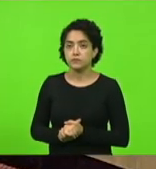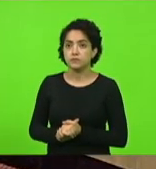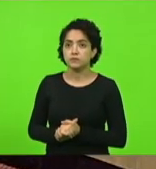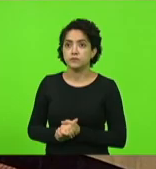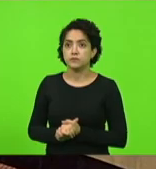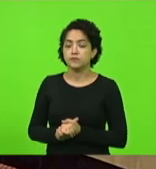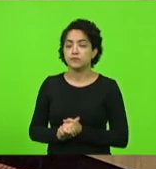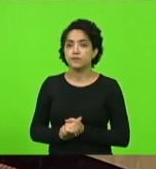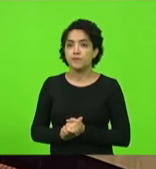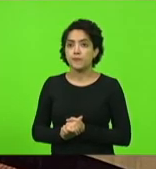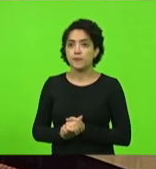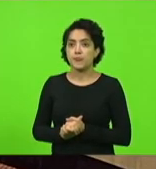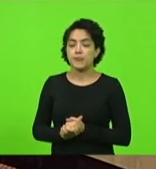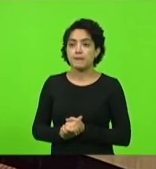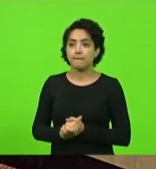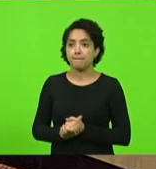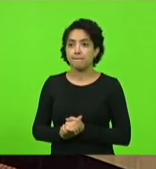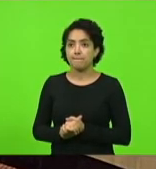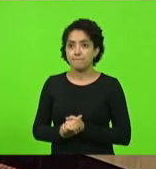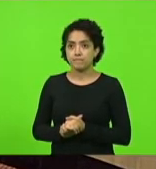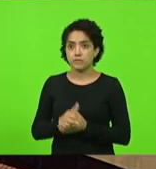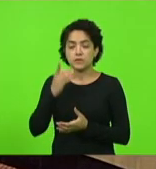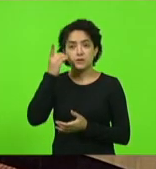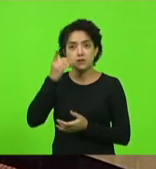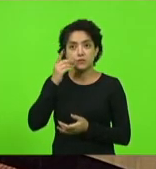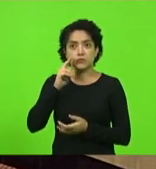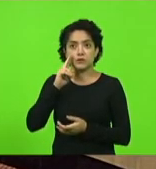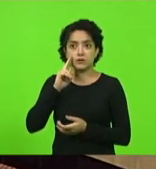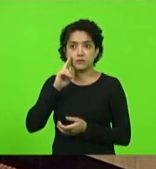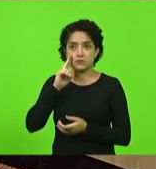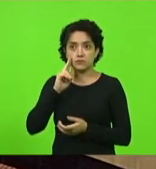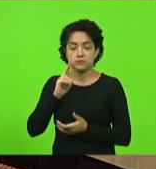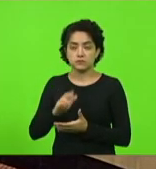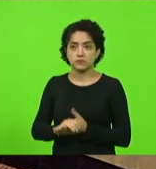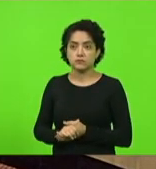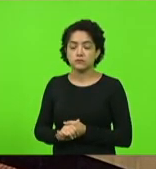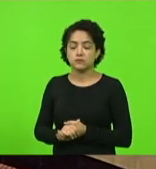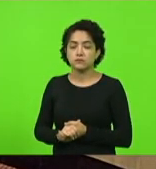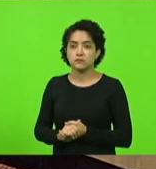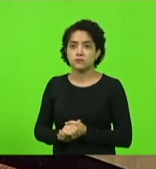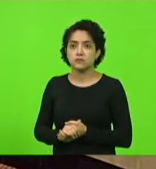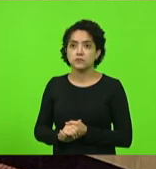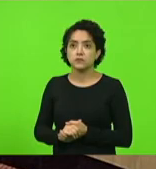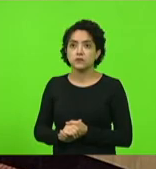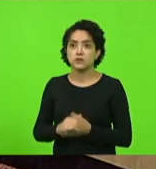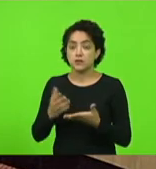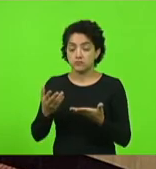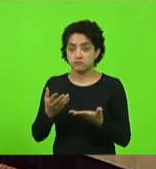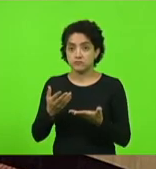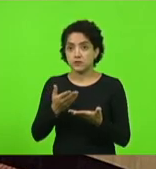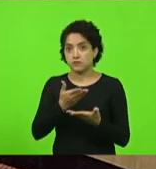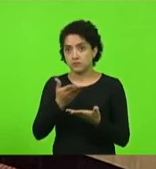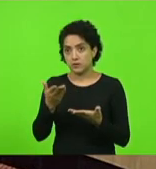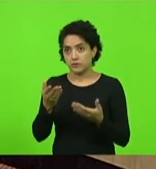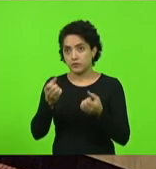Senhor presidente. Para encaminhamento e voto com a palavra, deputado Ivanatis. Considerando as razões